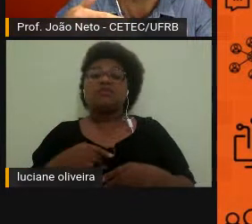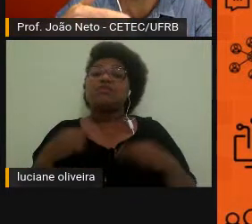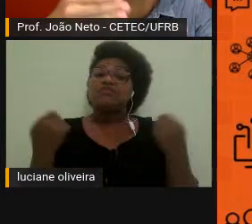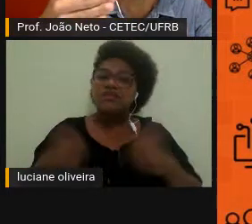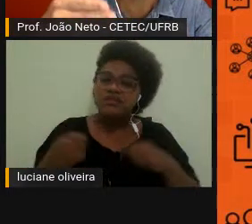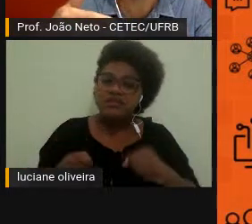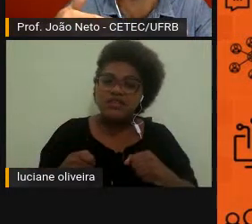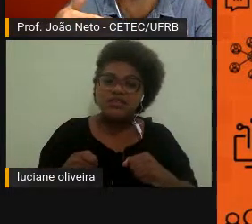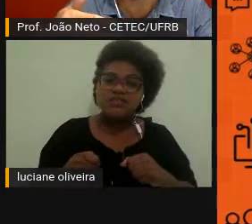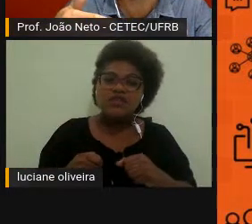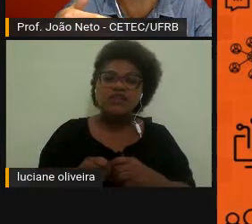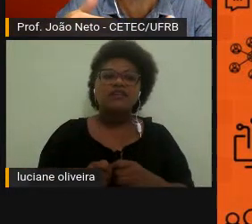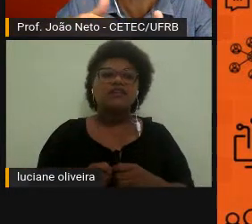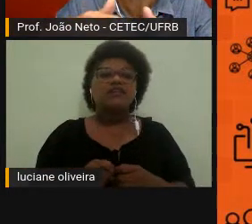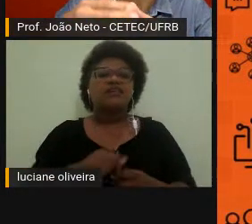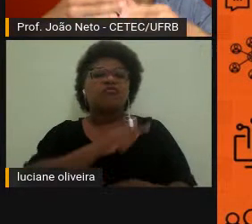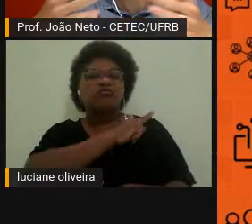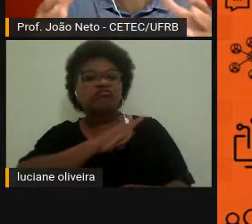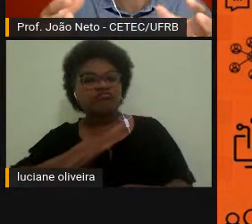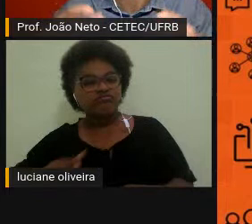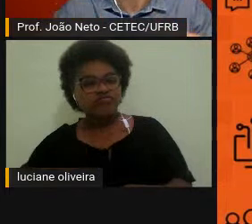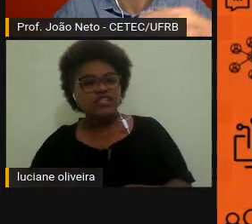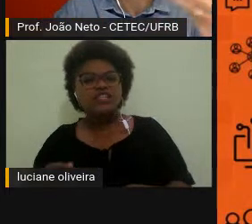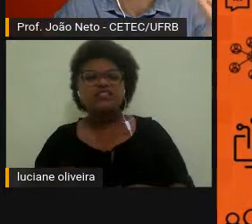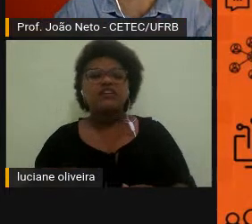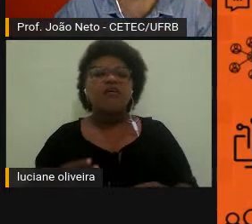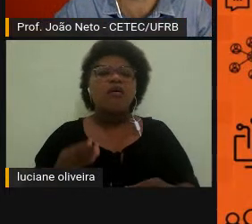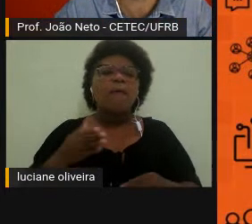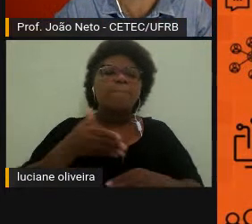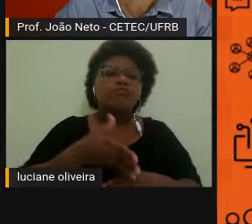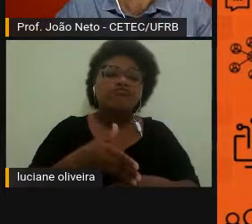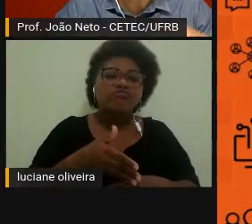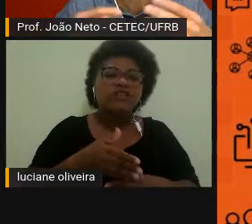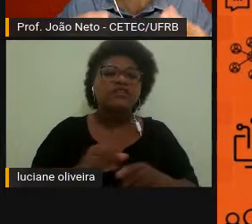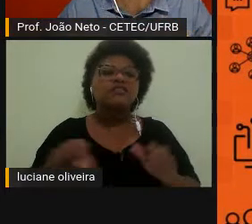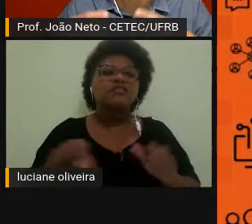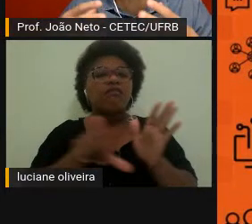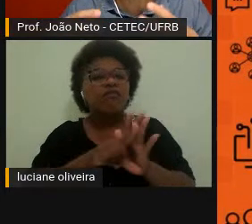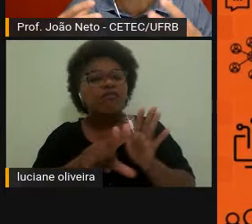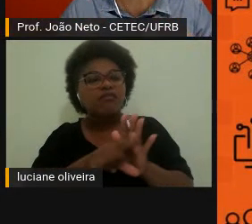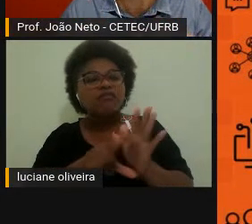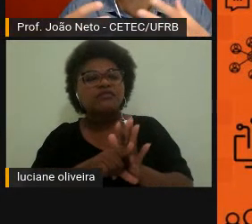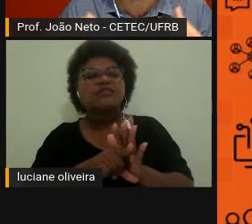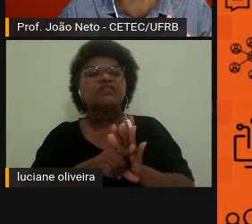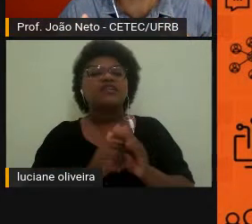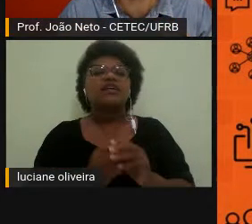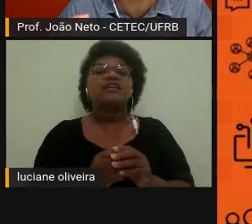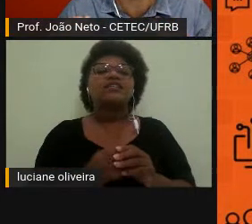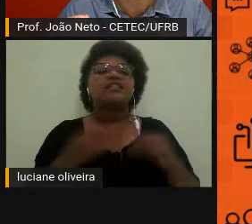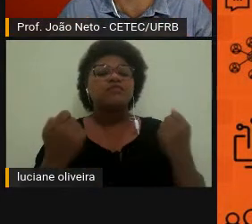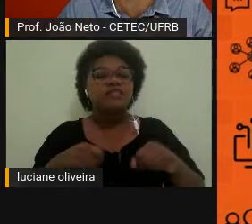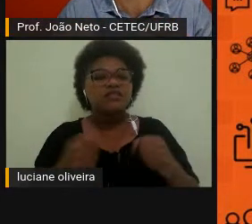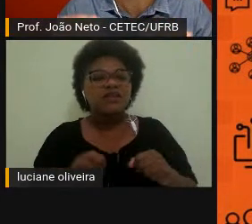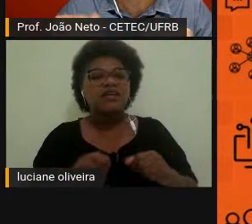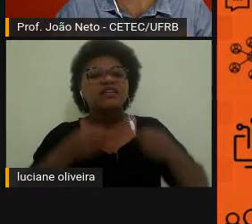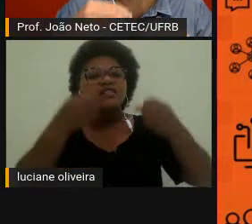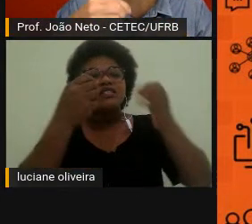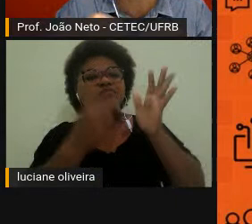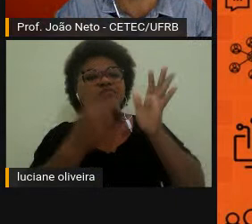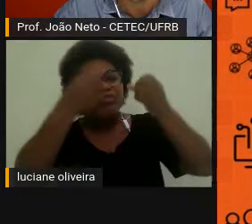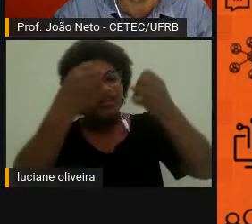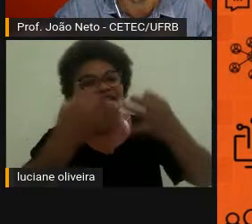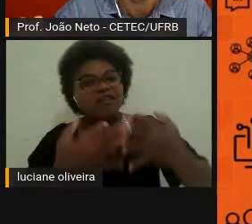através de leis e resoluções definido por exemplo a questão das cotas definida a implantação necessidade de implantação